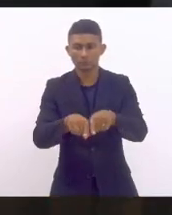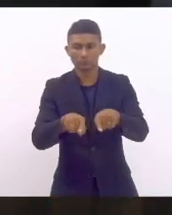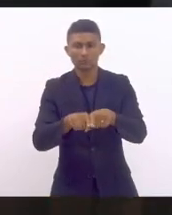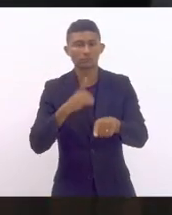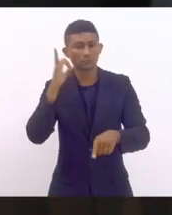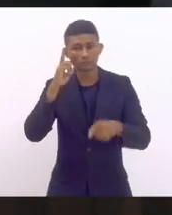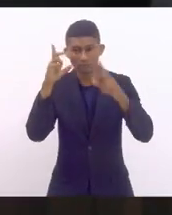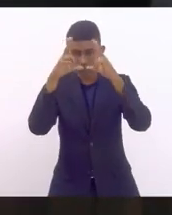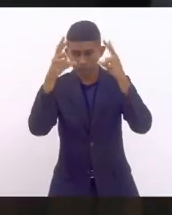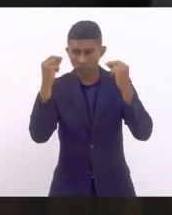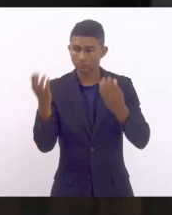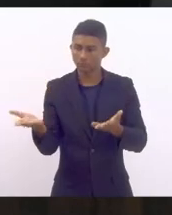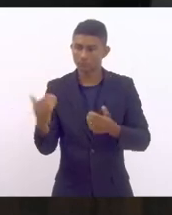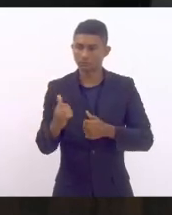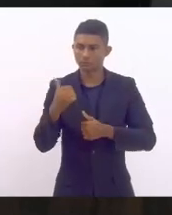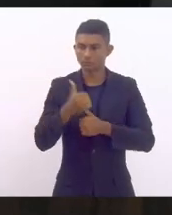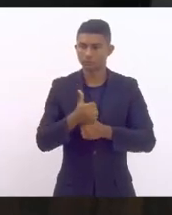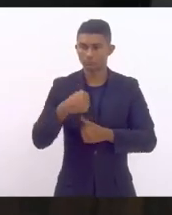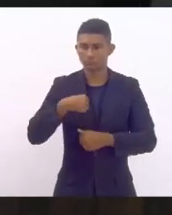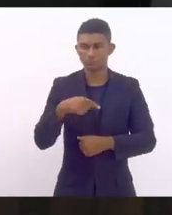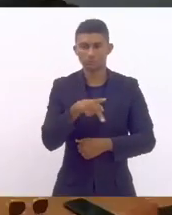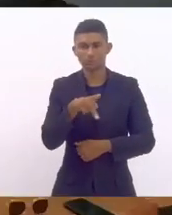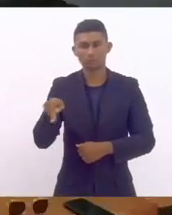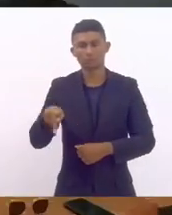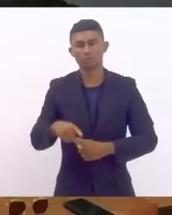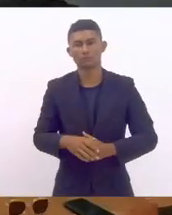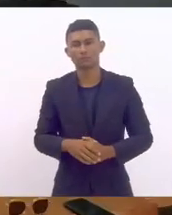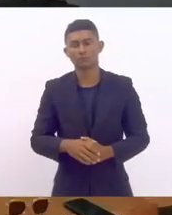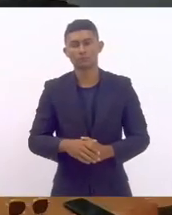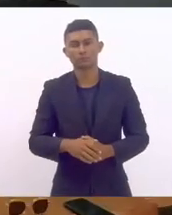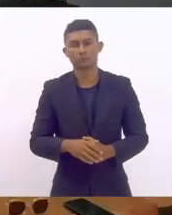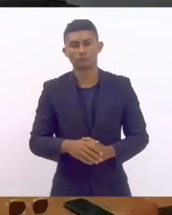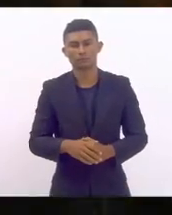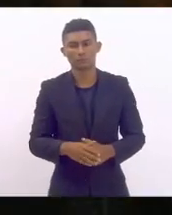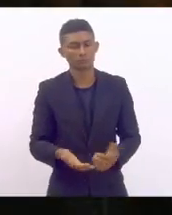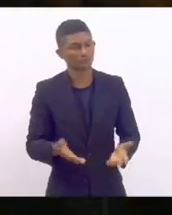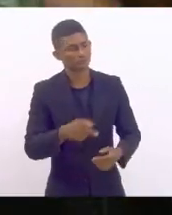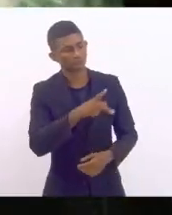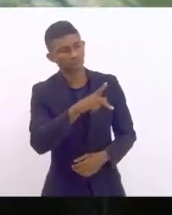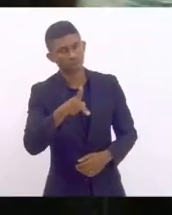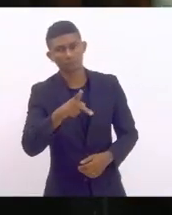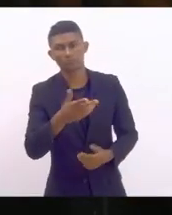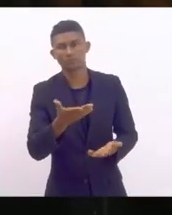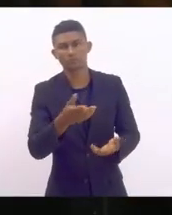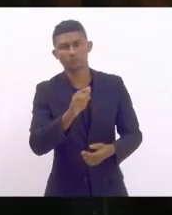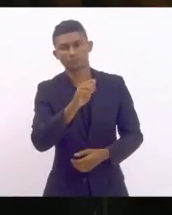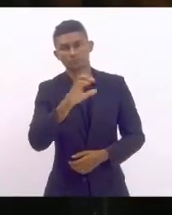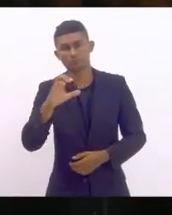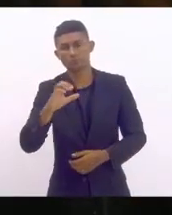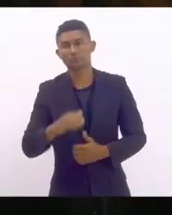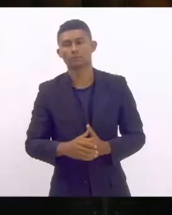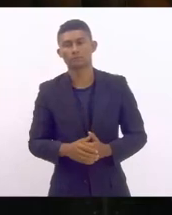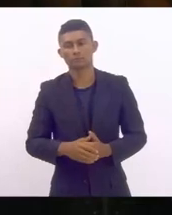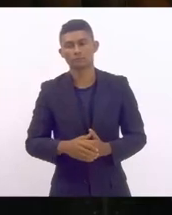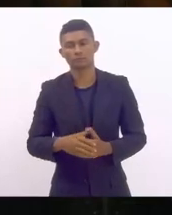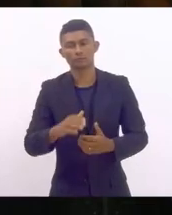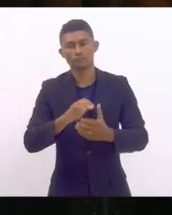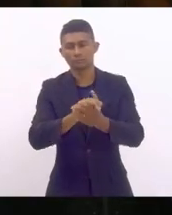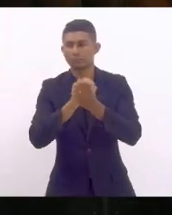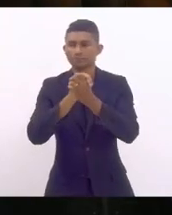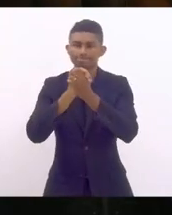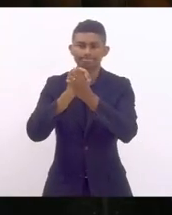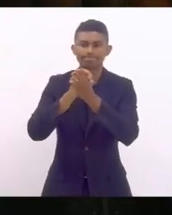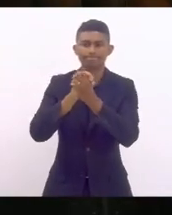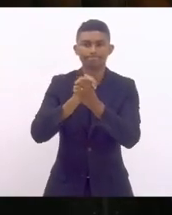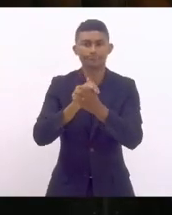enfermeira para conduzir um pouquinho aqui a presidência é presidente André Ceciliano cumprimentando esperando minha saudação